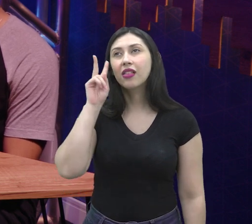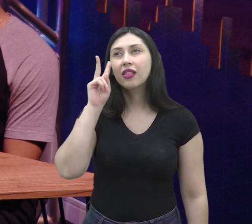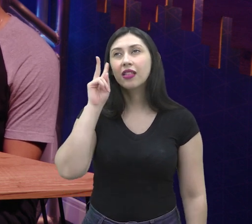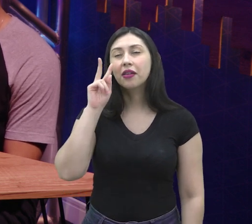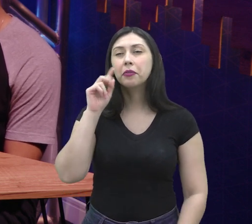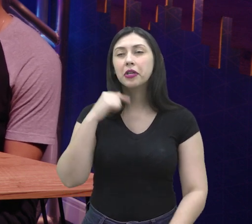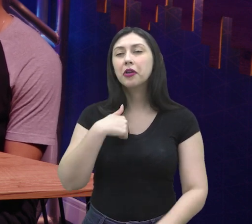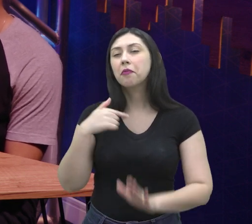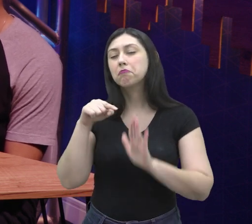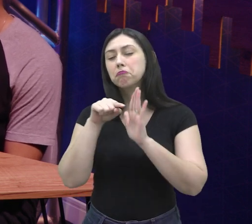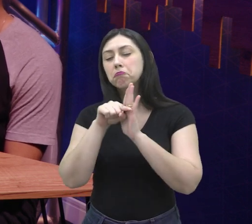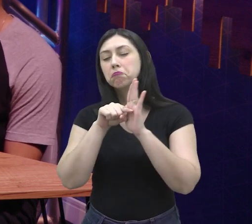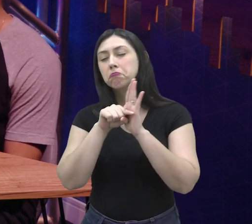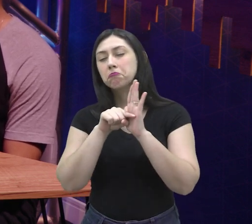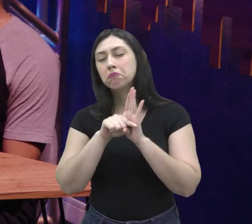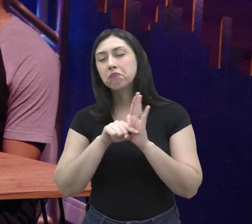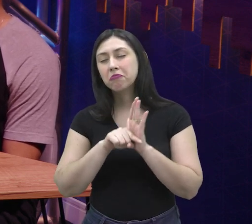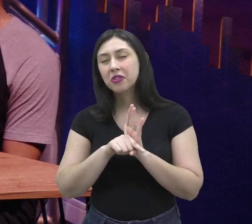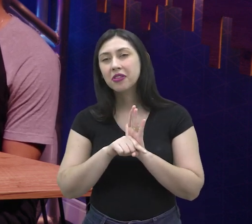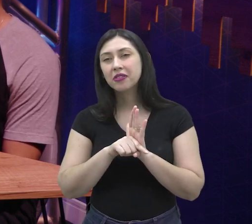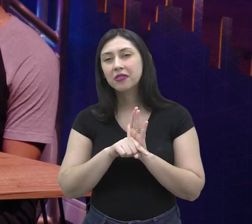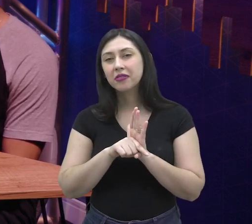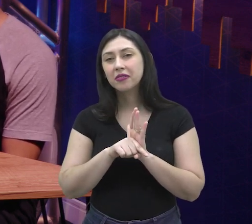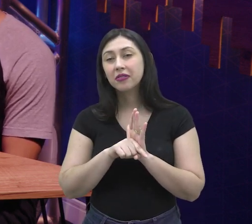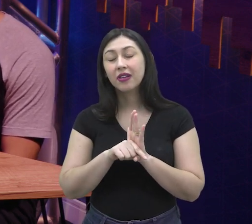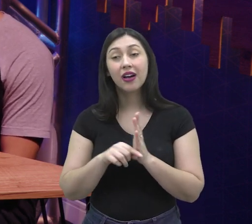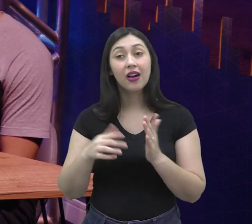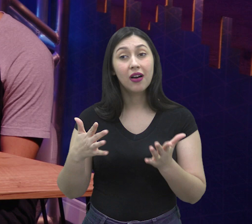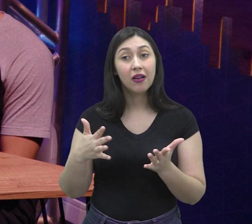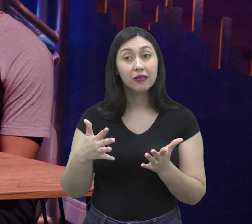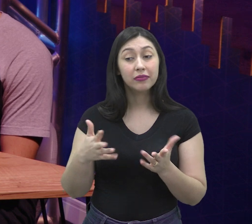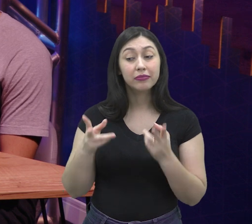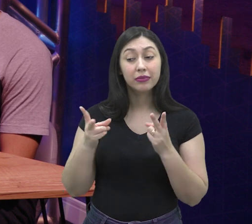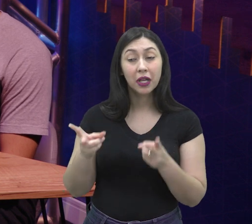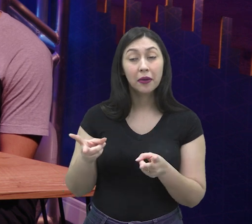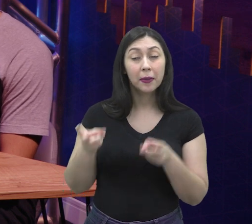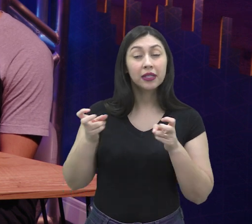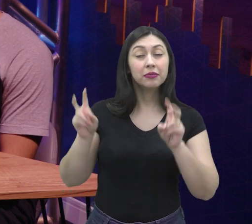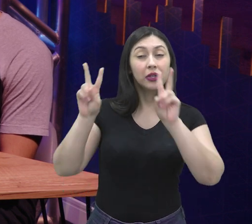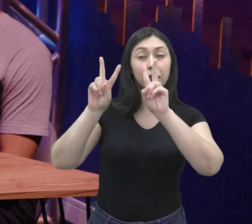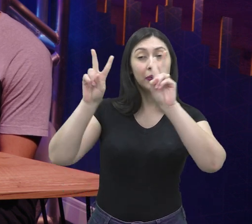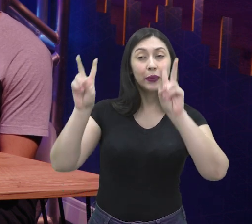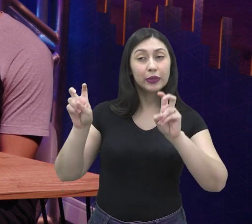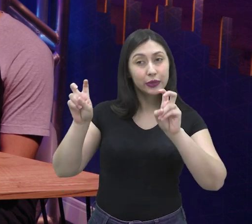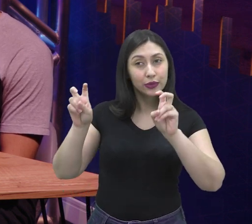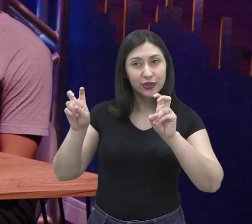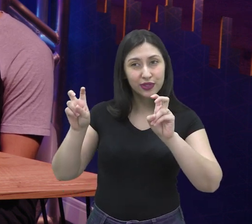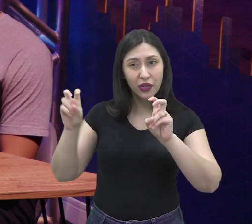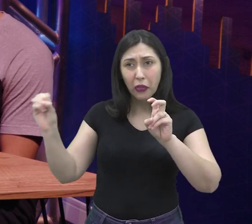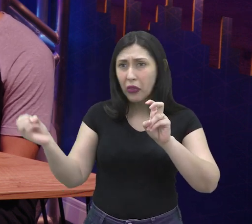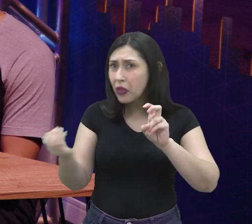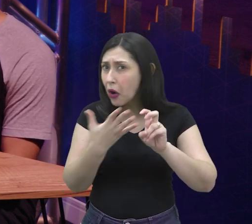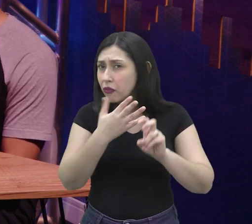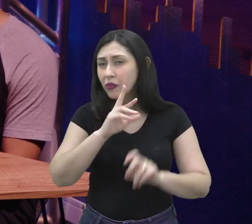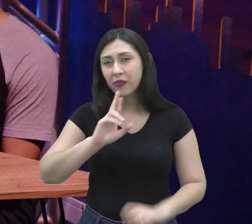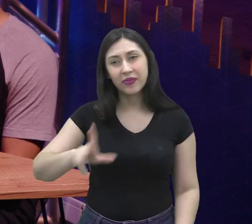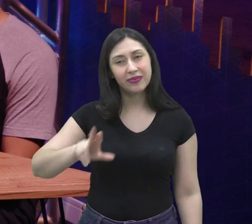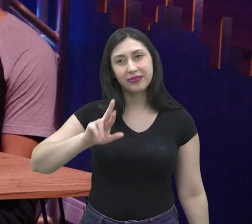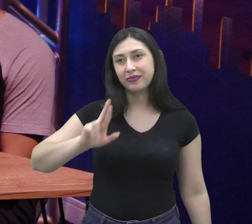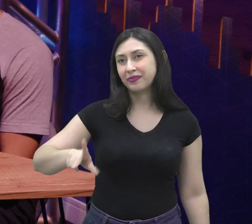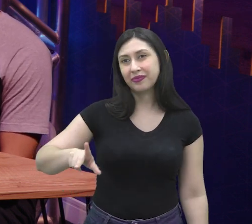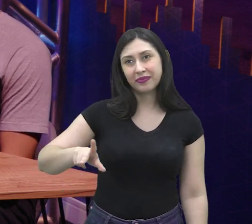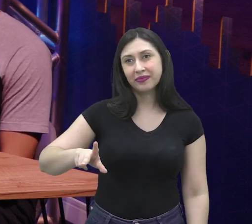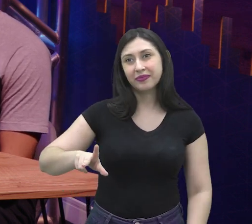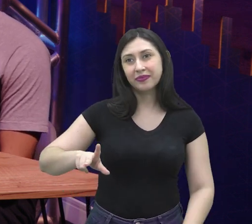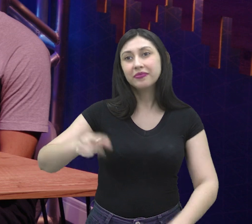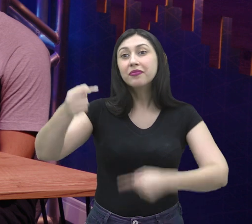Vic, pesquisando para o episódio de hoje, para você ver como que é um tema que ele não é atual mesmo, né?